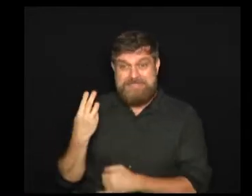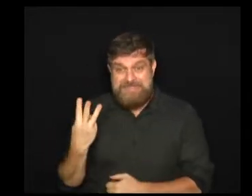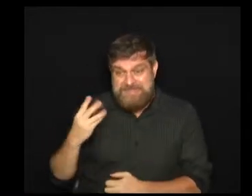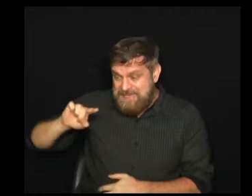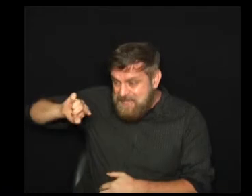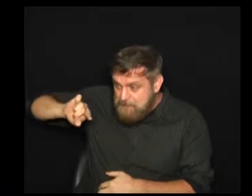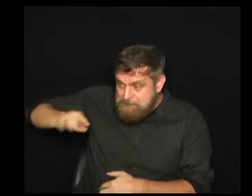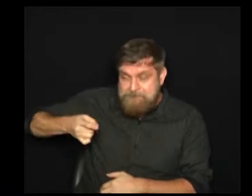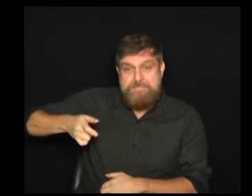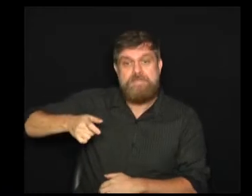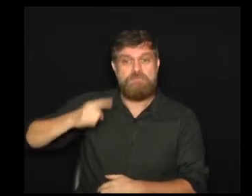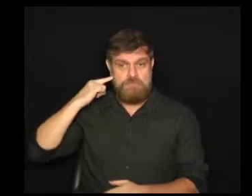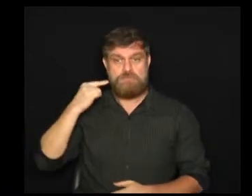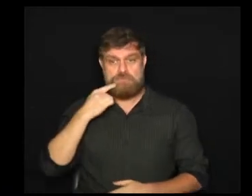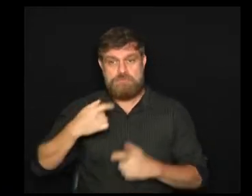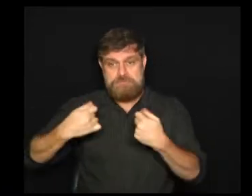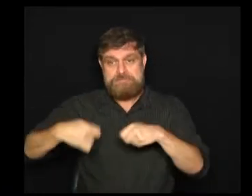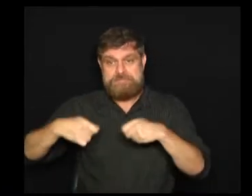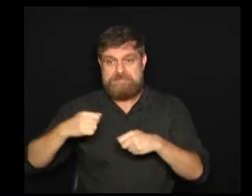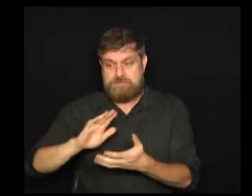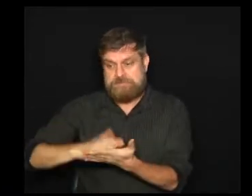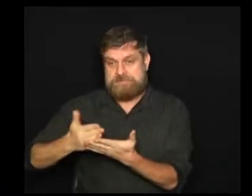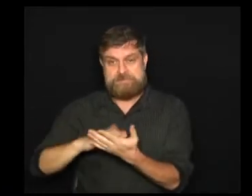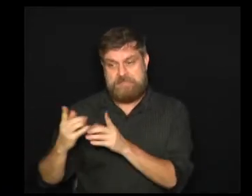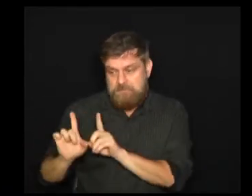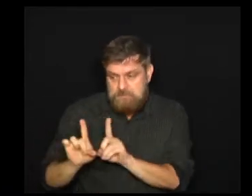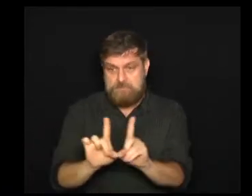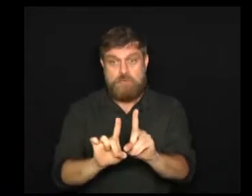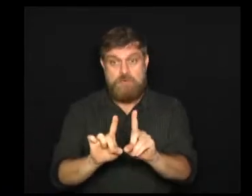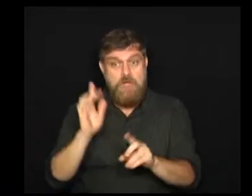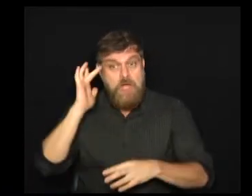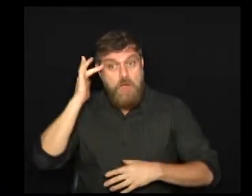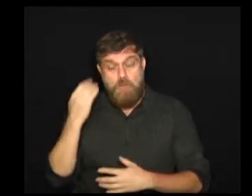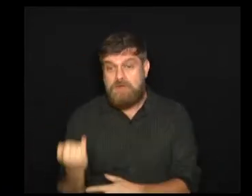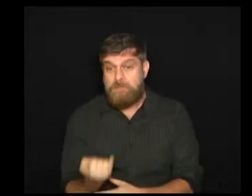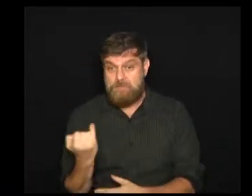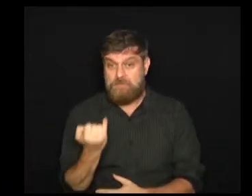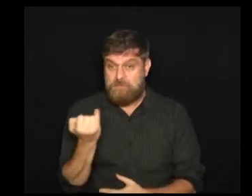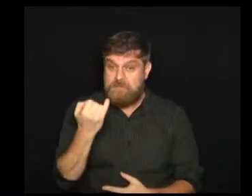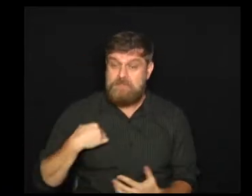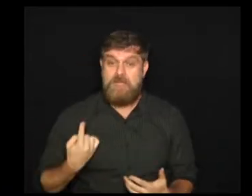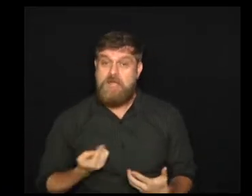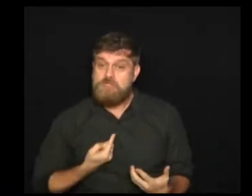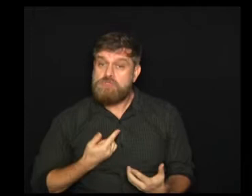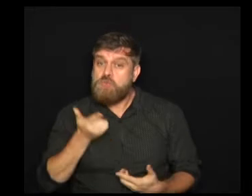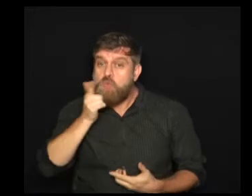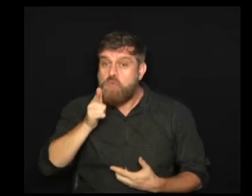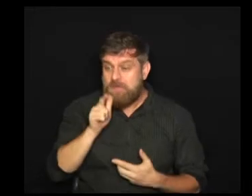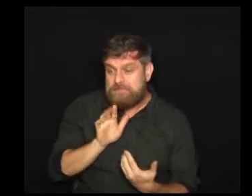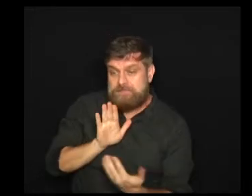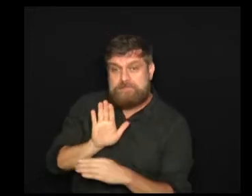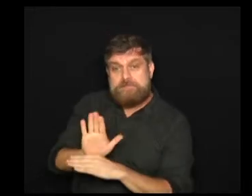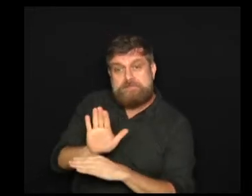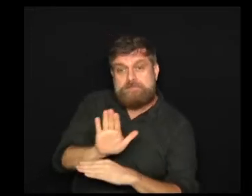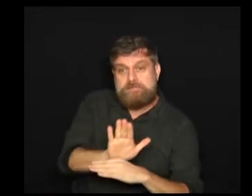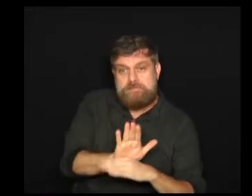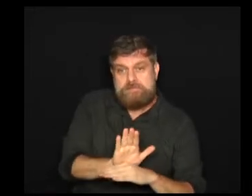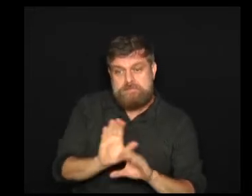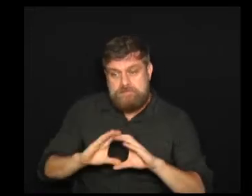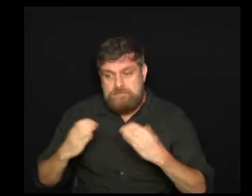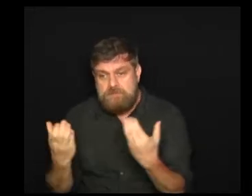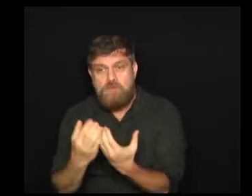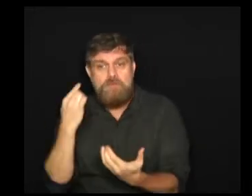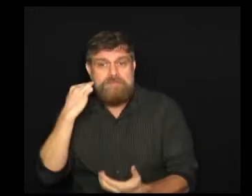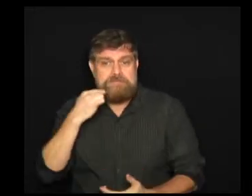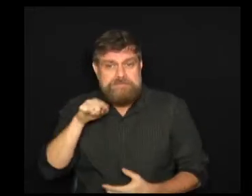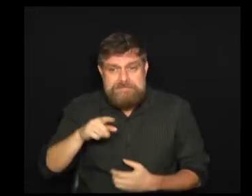nos procuraram, e isso eu acho muito importante, que realmente procurem para que nós possamos auxiliar esse público que tem, né,